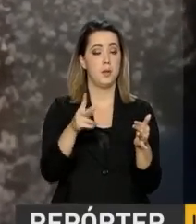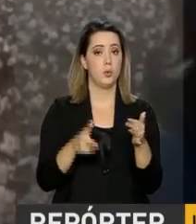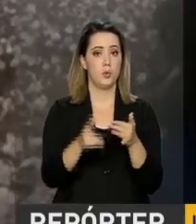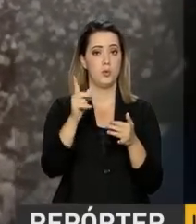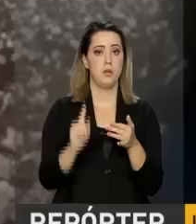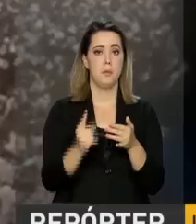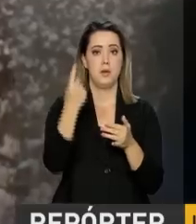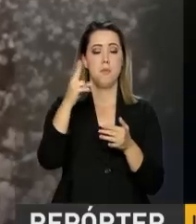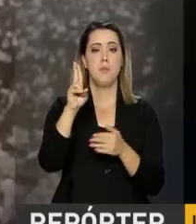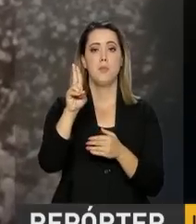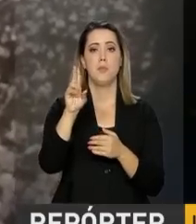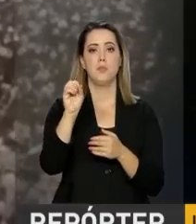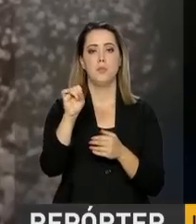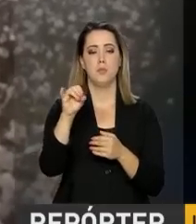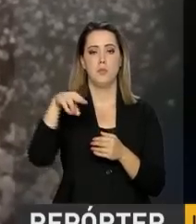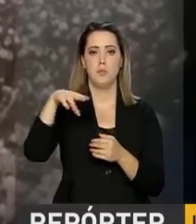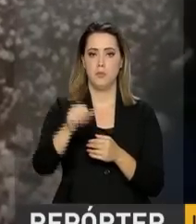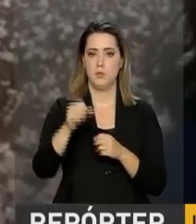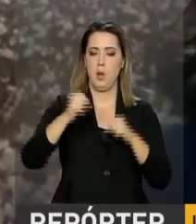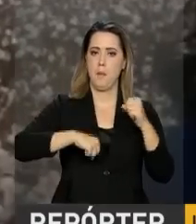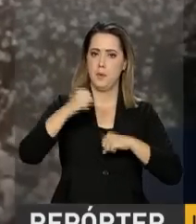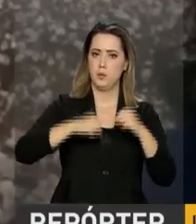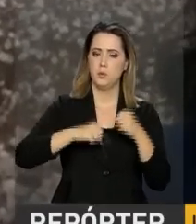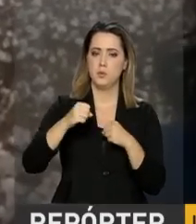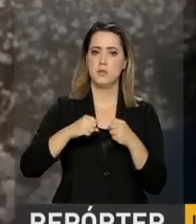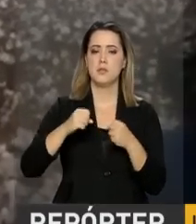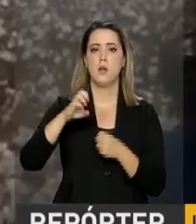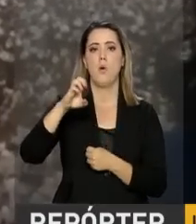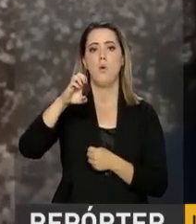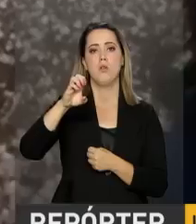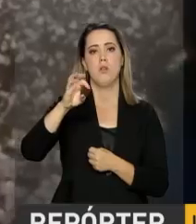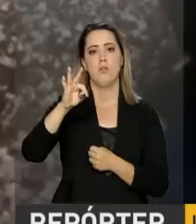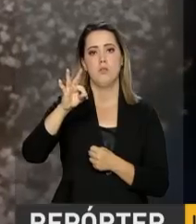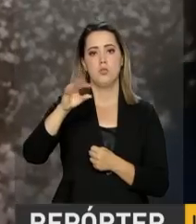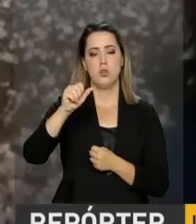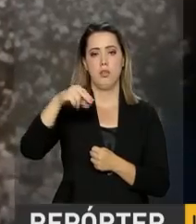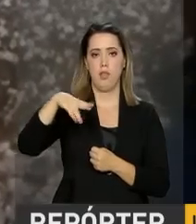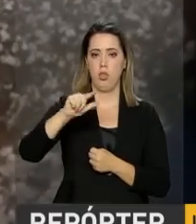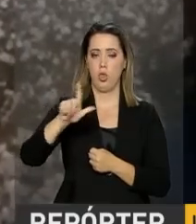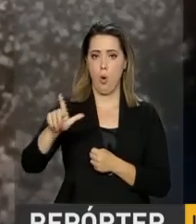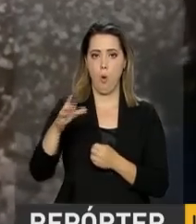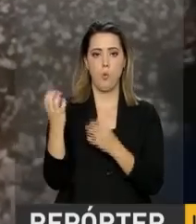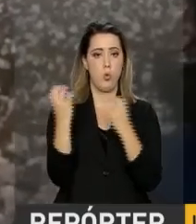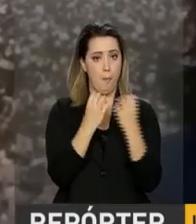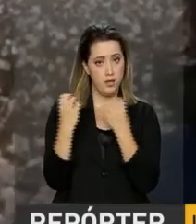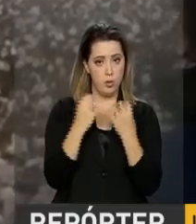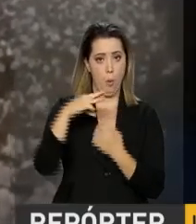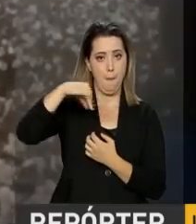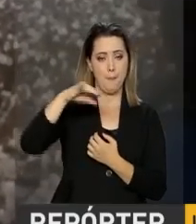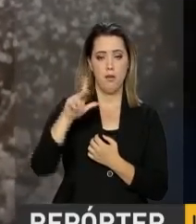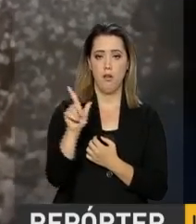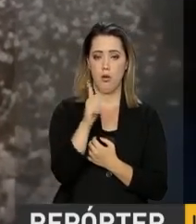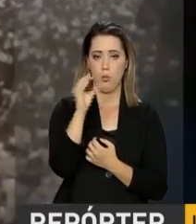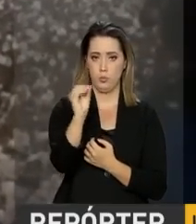primeira usina dedicada exclusivamente a produção de etanol a partir do milho no Brasil instalada aqui em do Rio